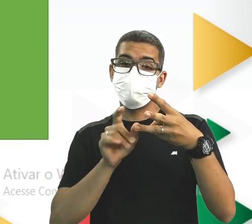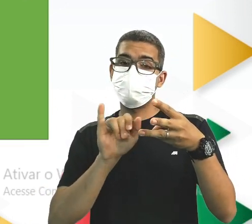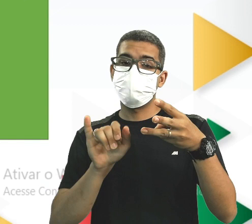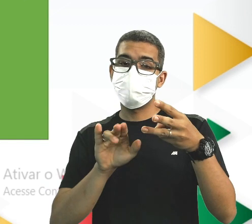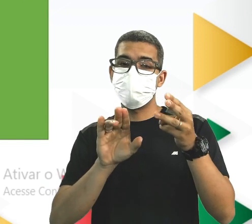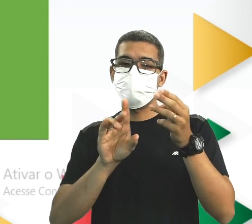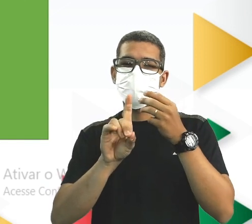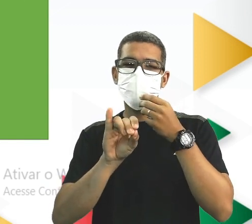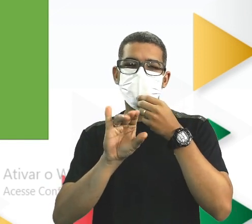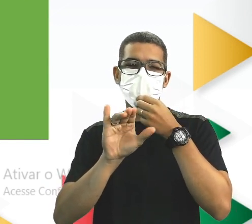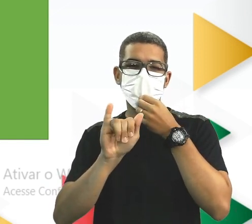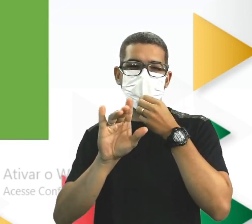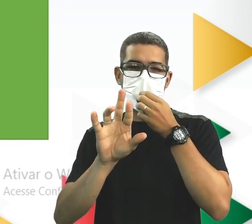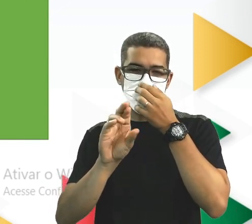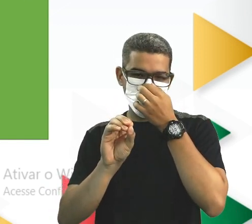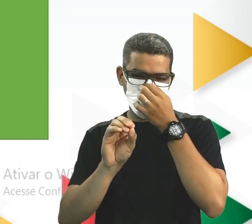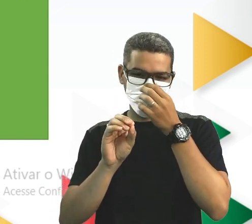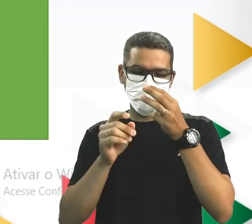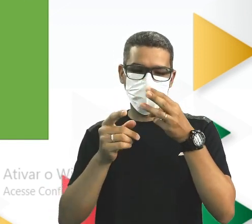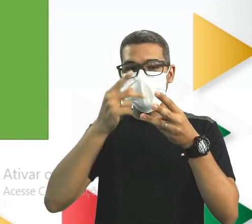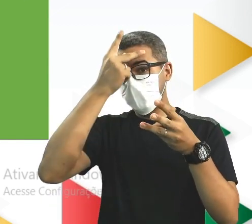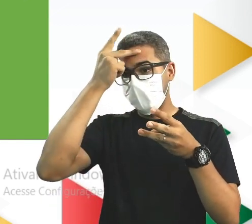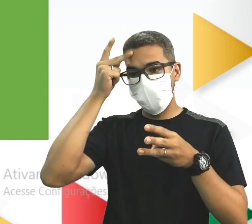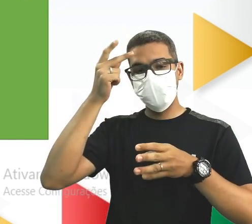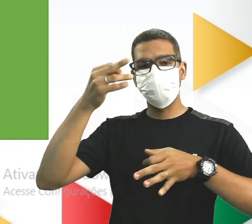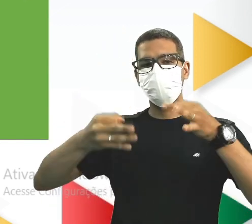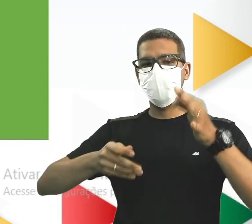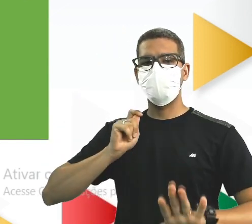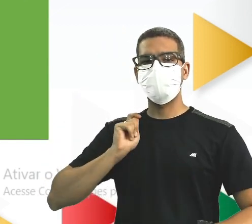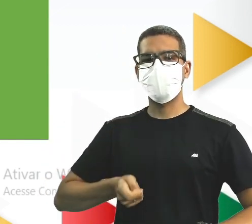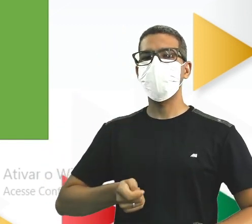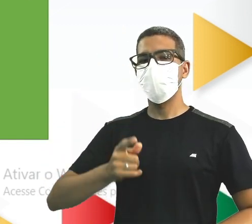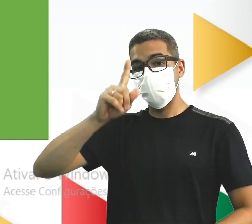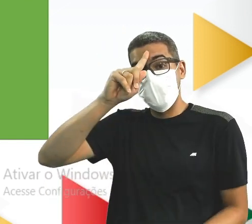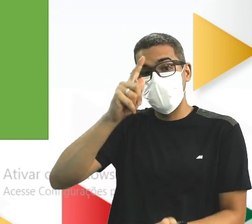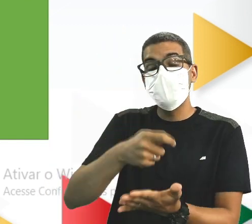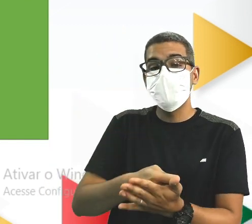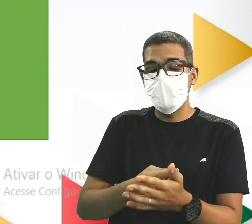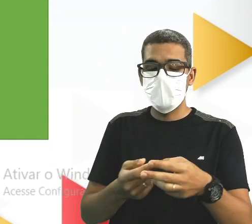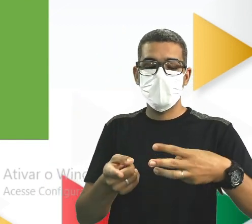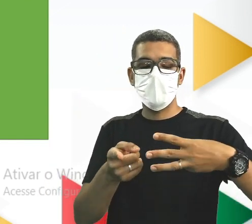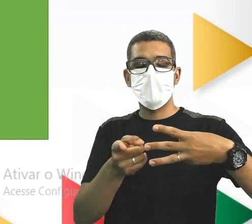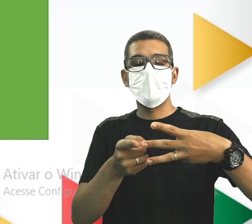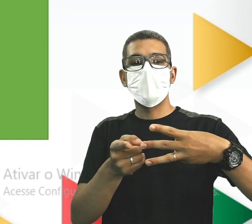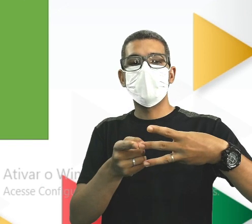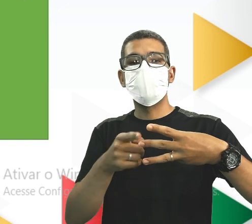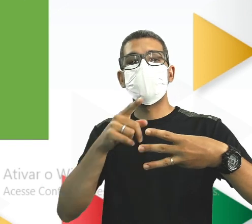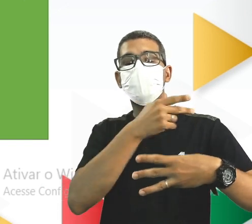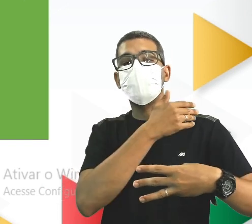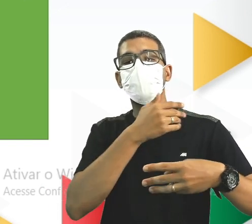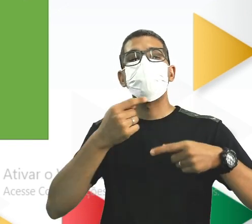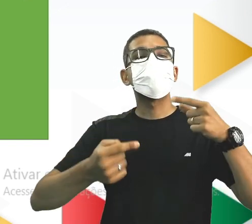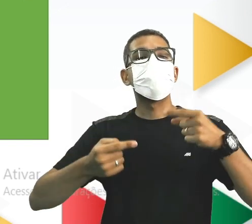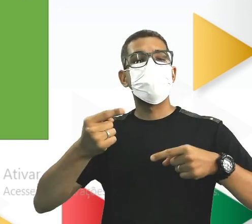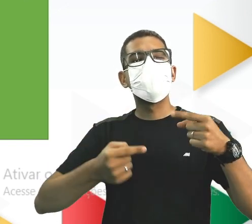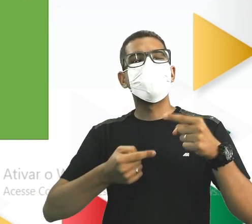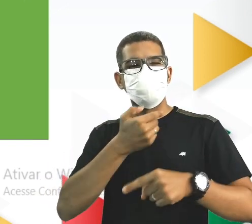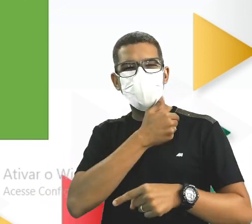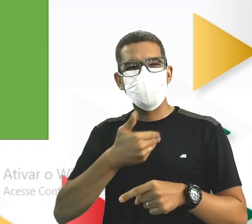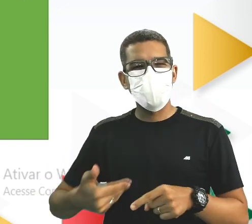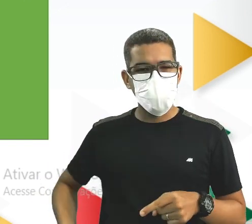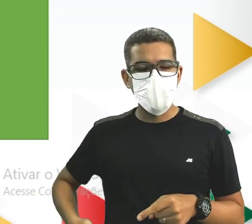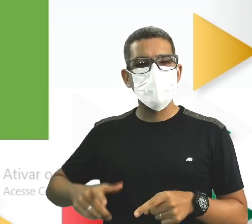leis. E o que é executivo? São os ministros políticos que vão administrar essas